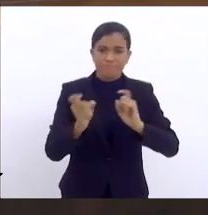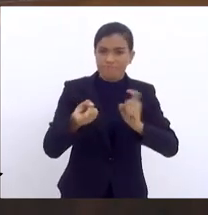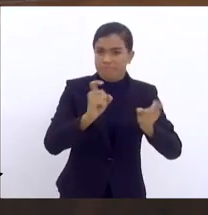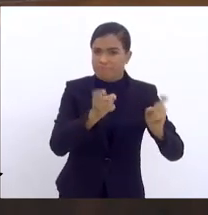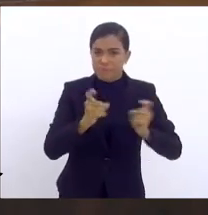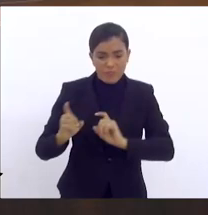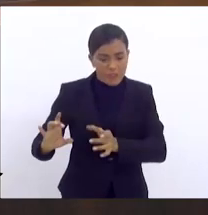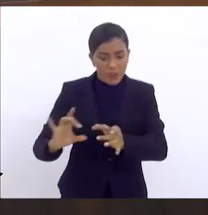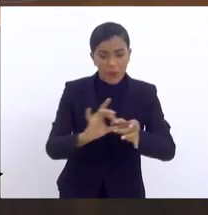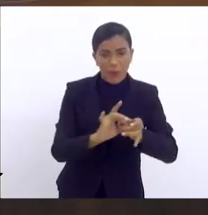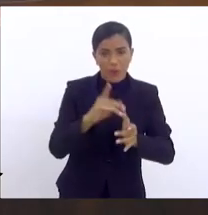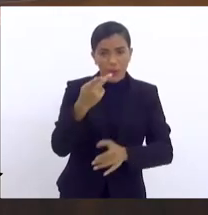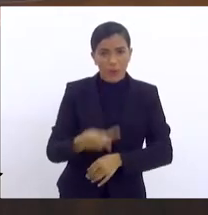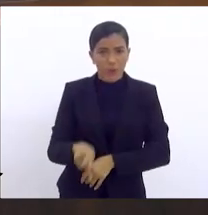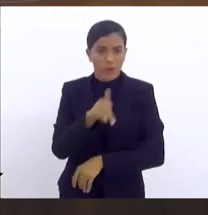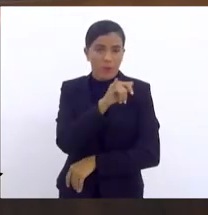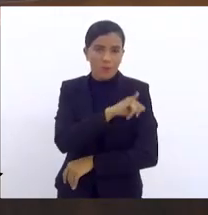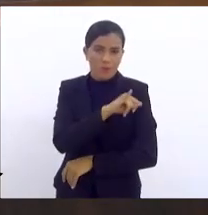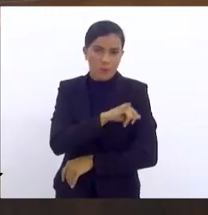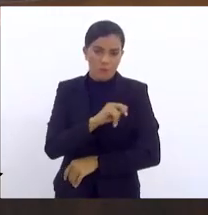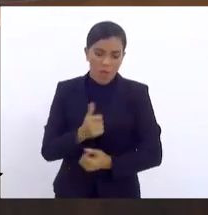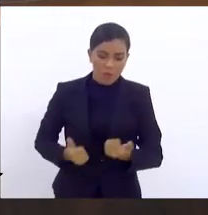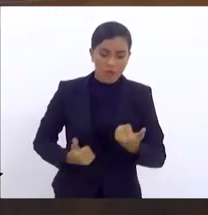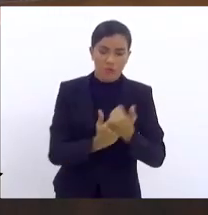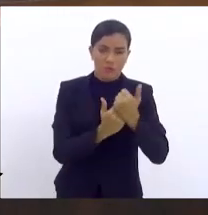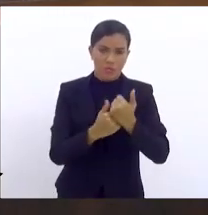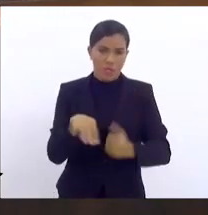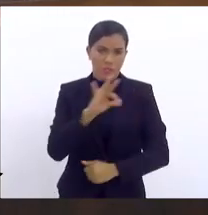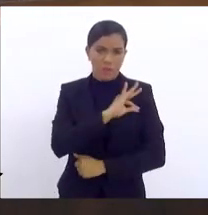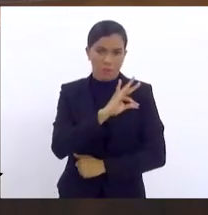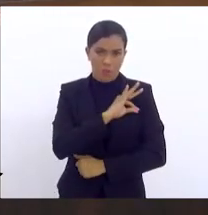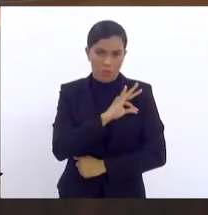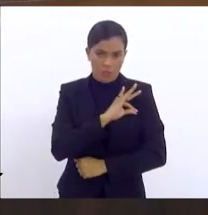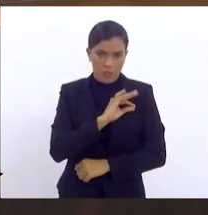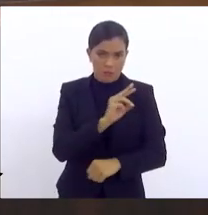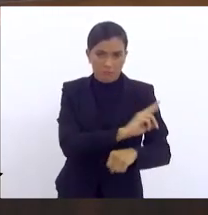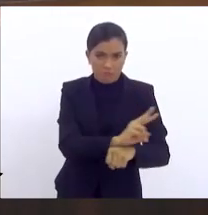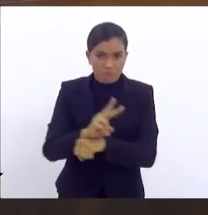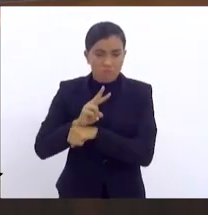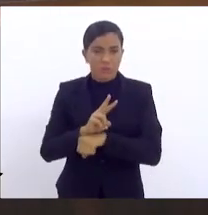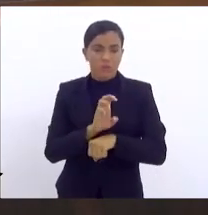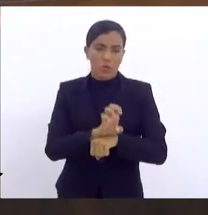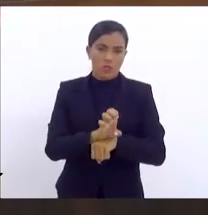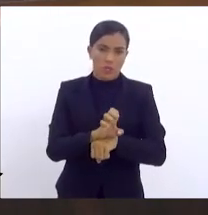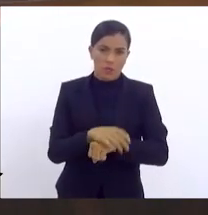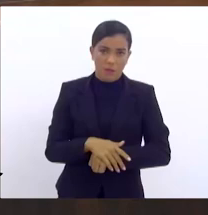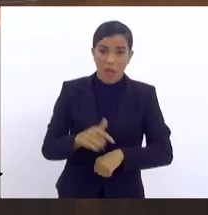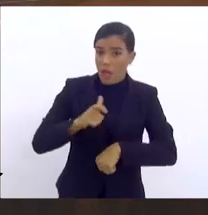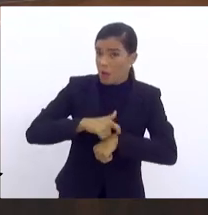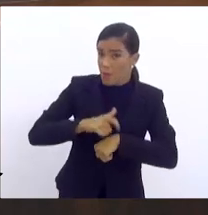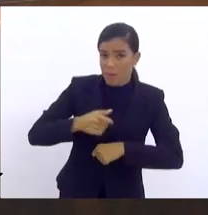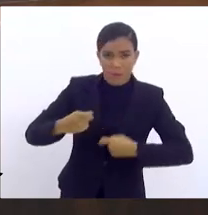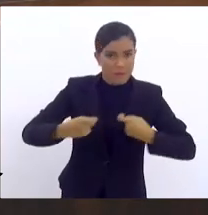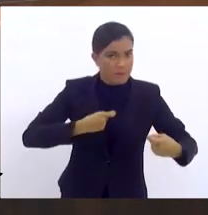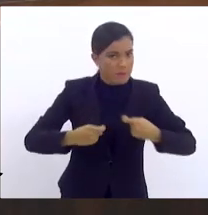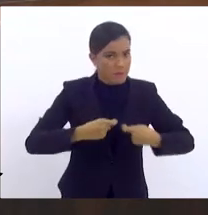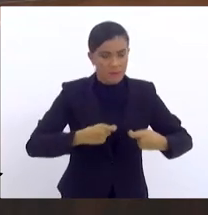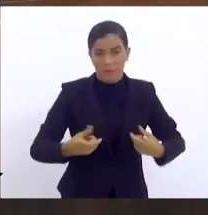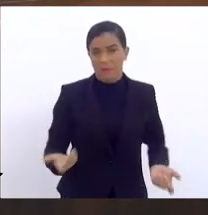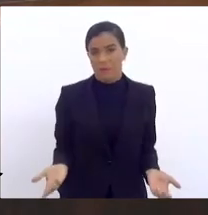una com a gente aqui para para ajudar a Nossa tropa que ajudar a nossa polícia a nossa cidade que vive um momento de guerra